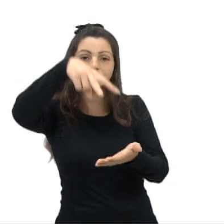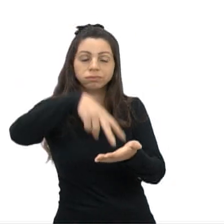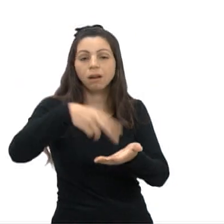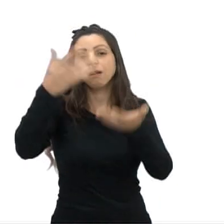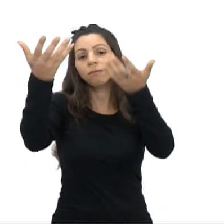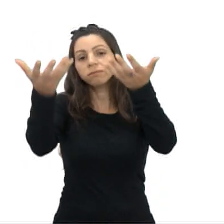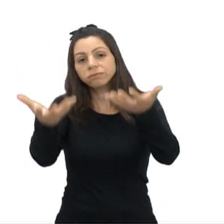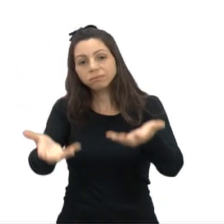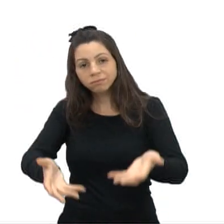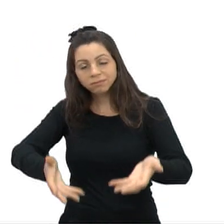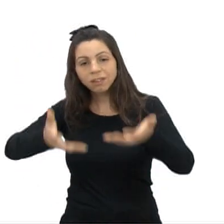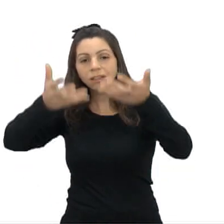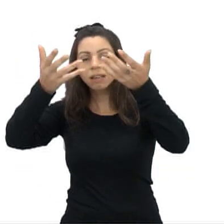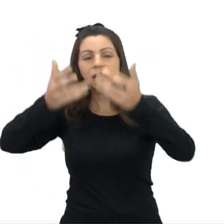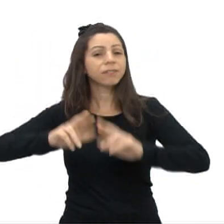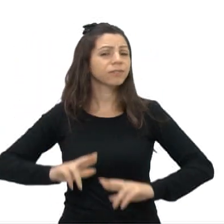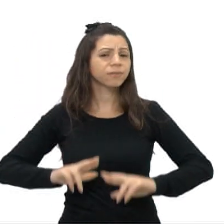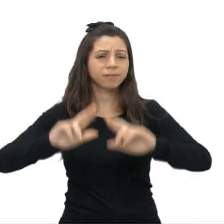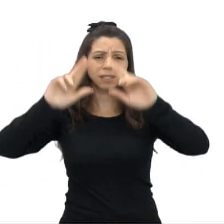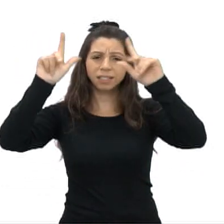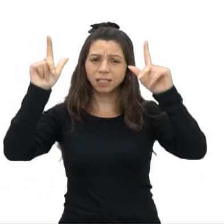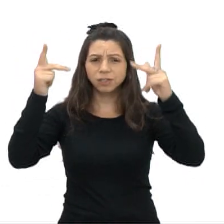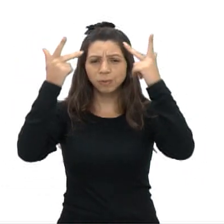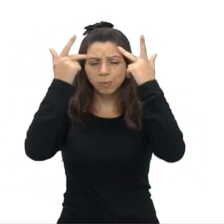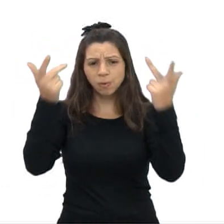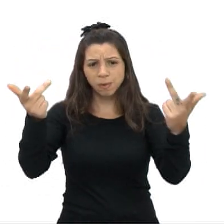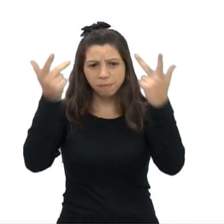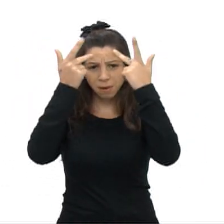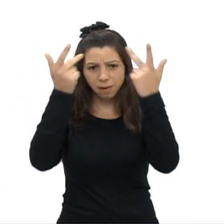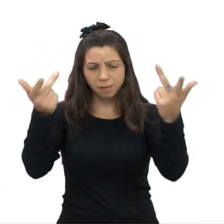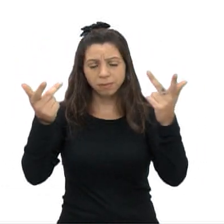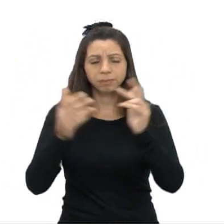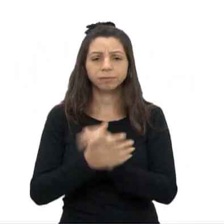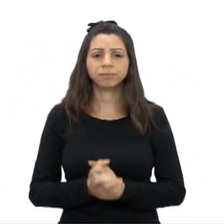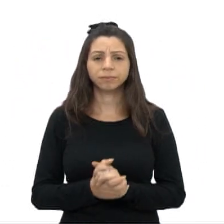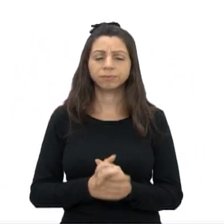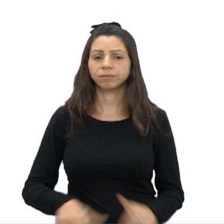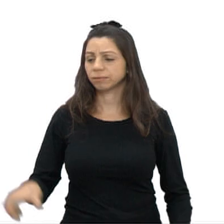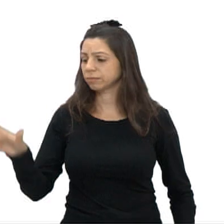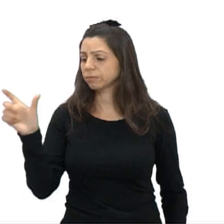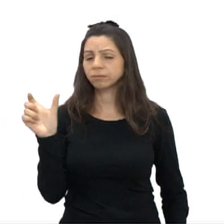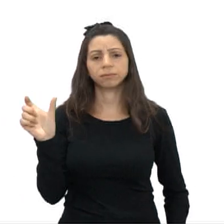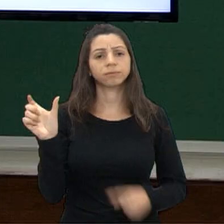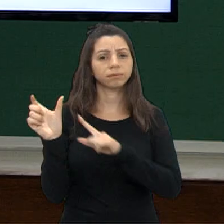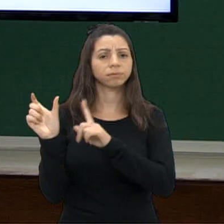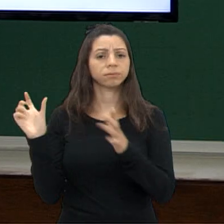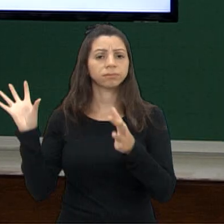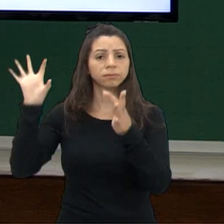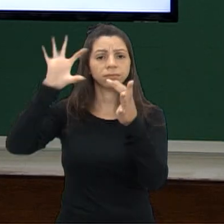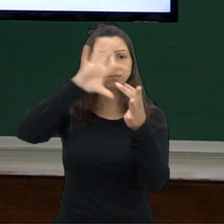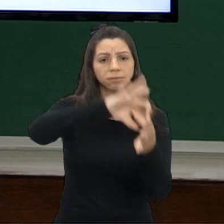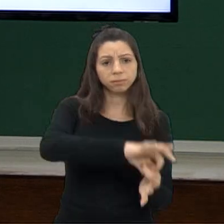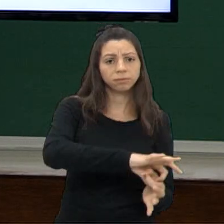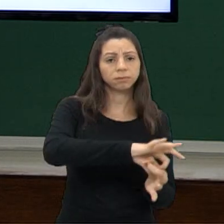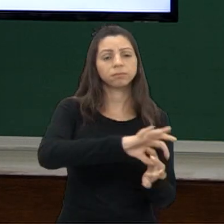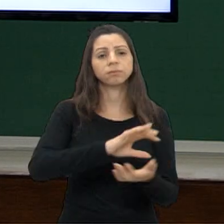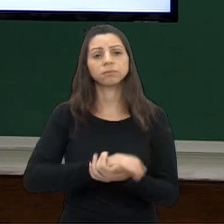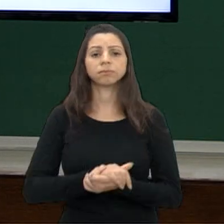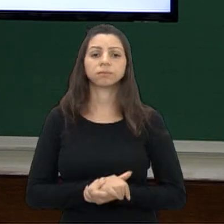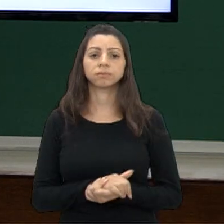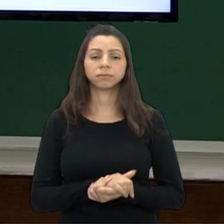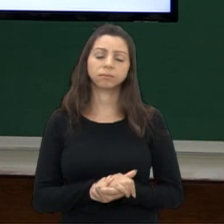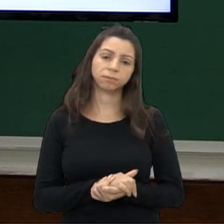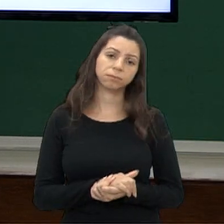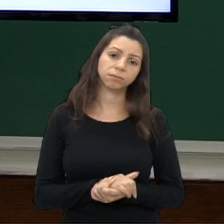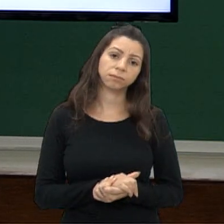ou normalidade. Se nós repararmos nas palavras, no contexto que o menino diz para a gente,